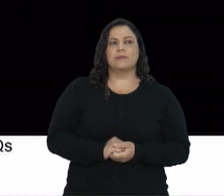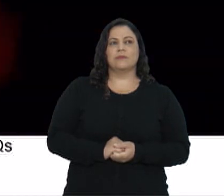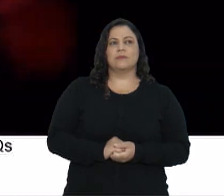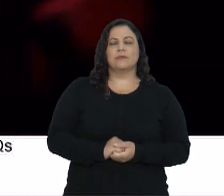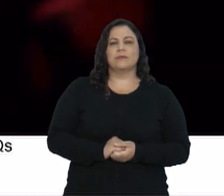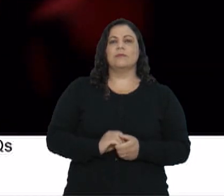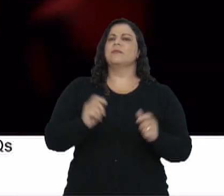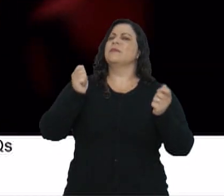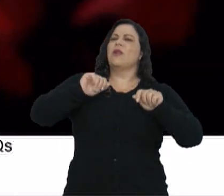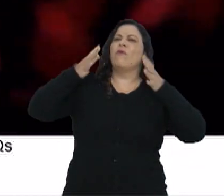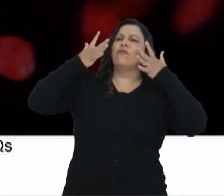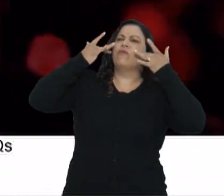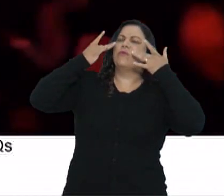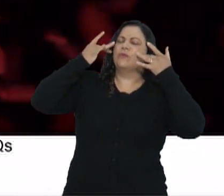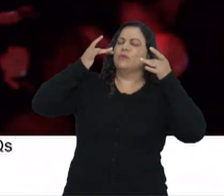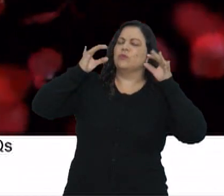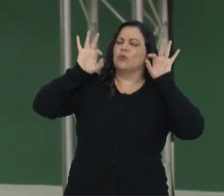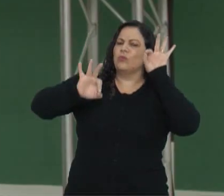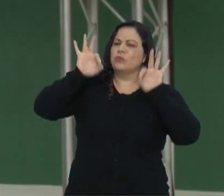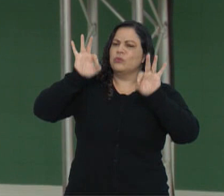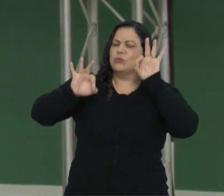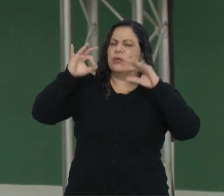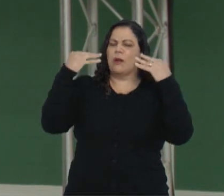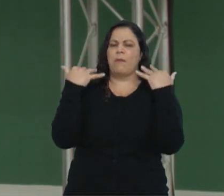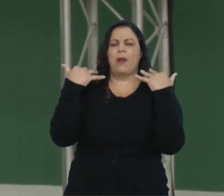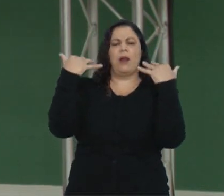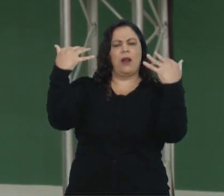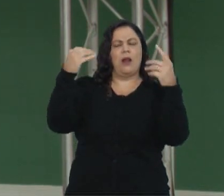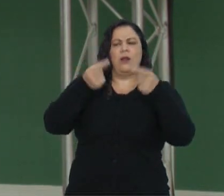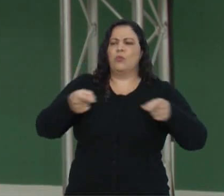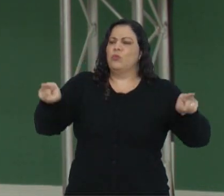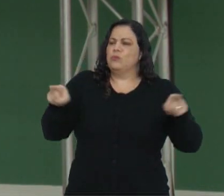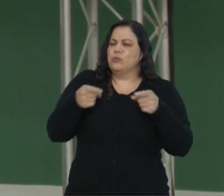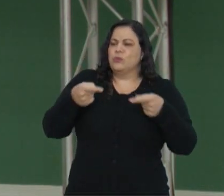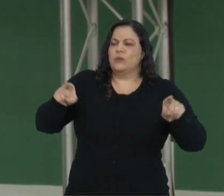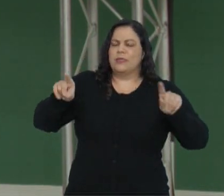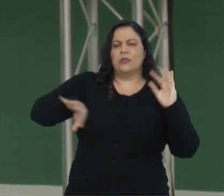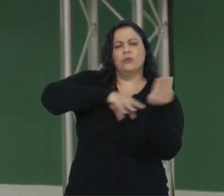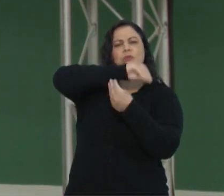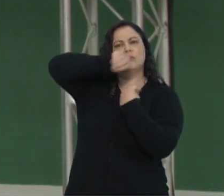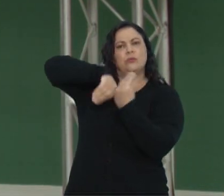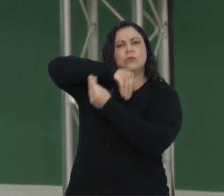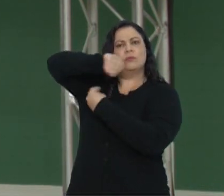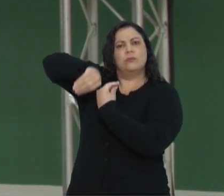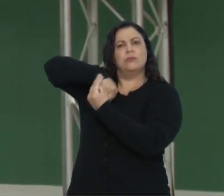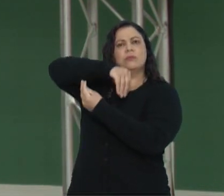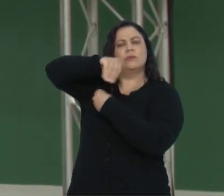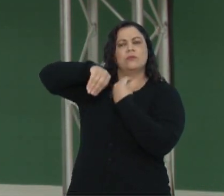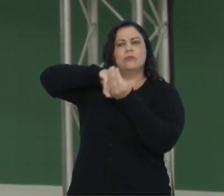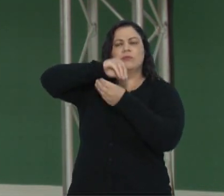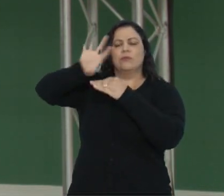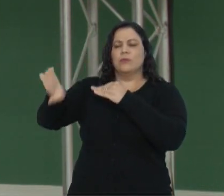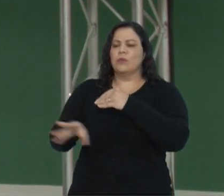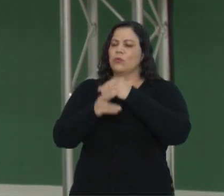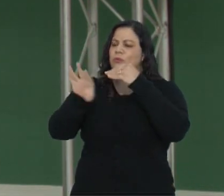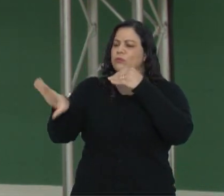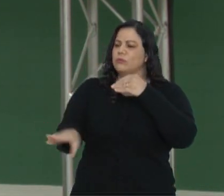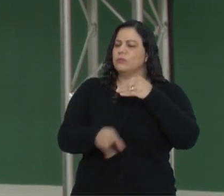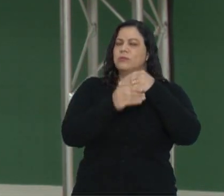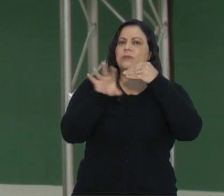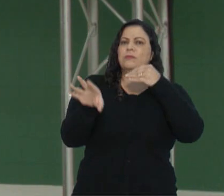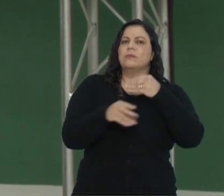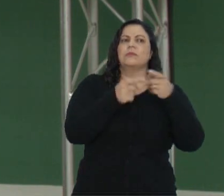Que os artistas encenam, tudo termina com orquestra. Então é toda essa composição que até então não se tinha, né? De